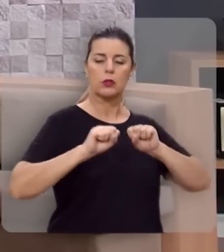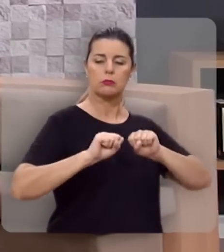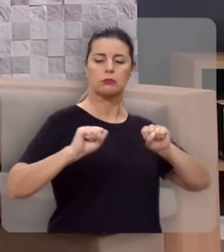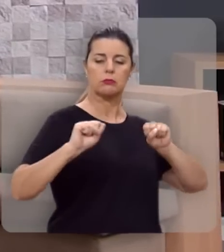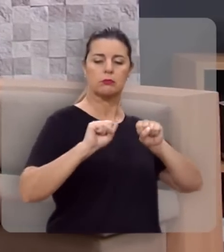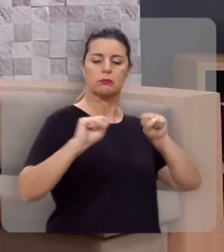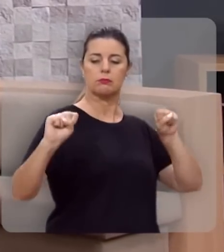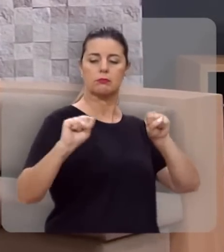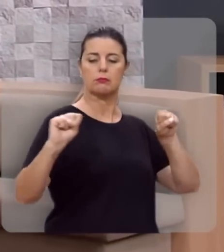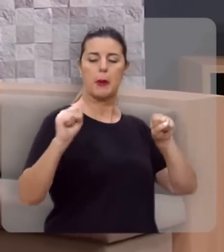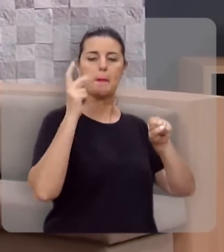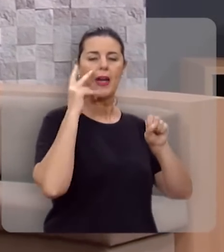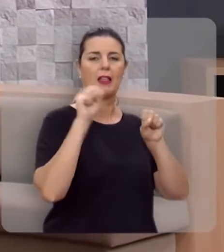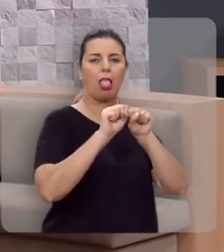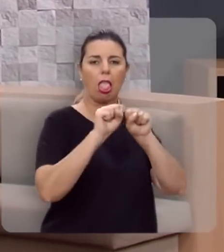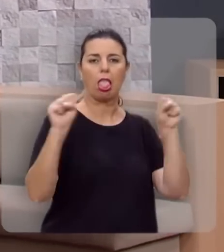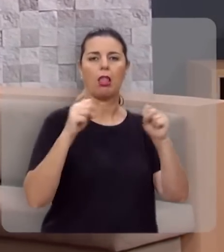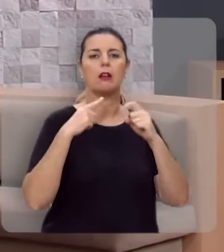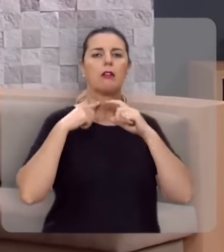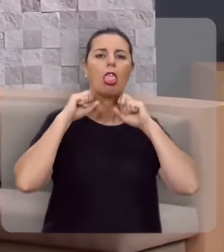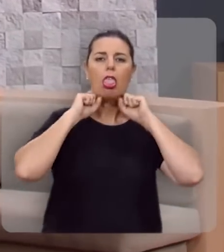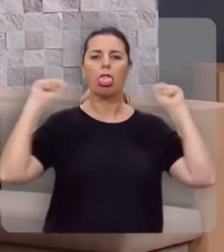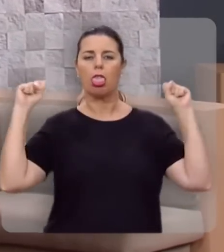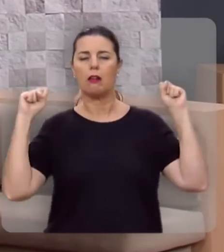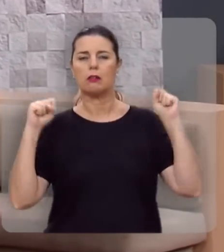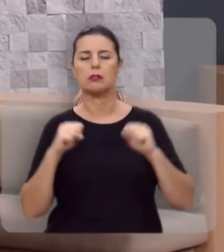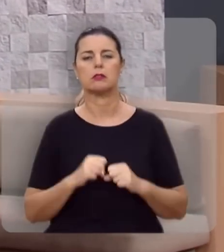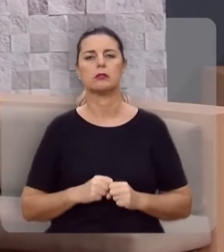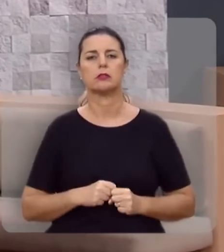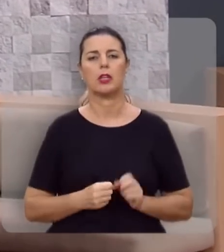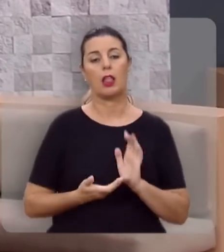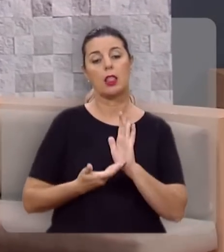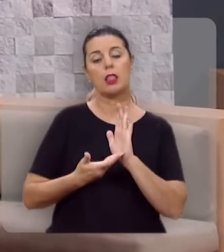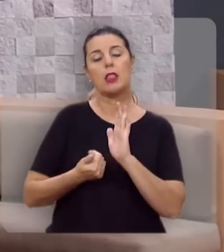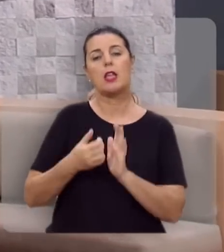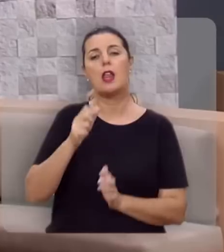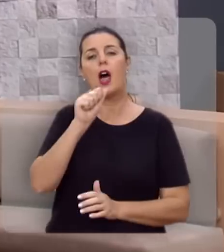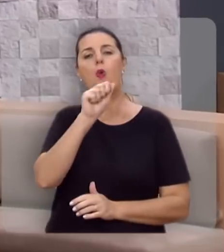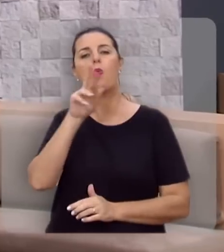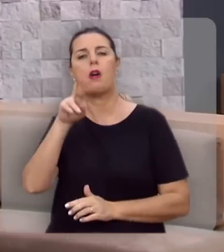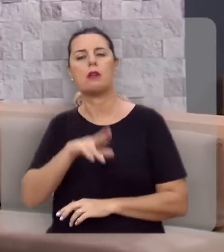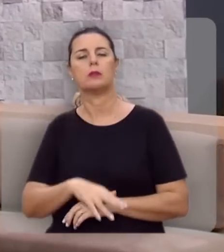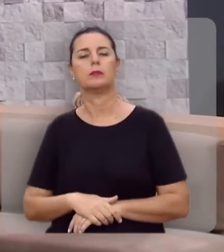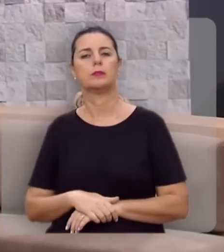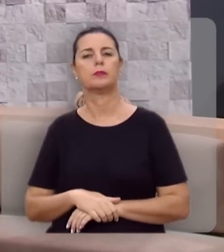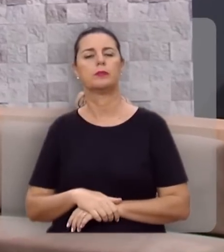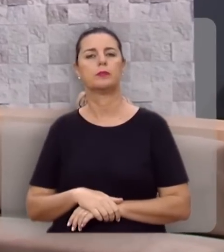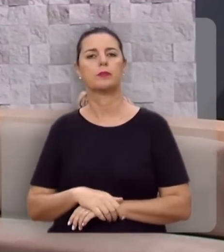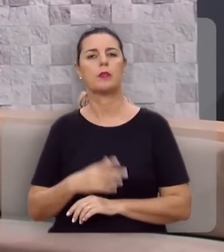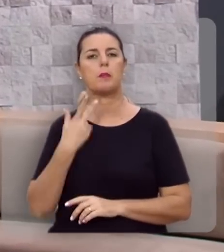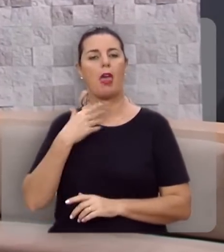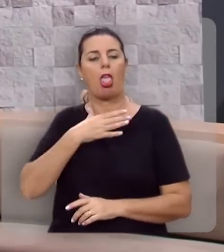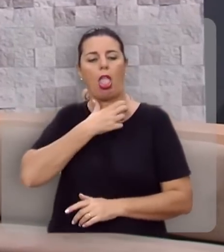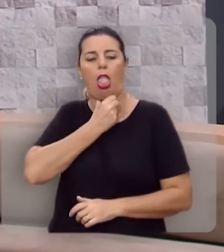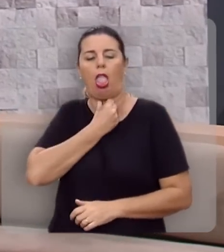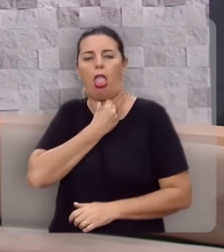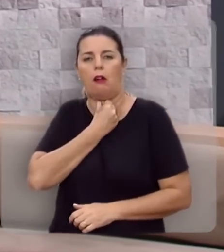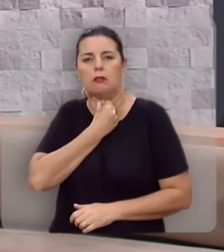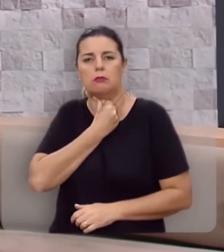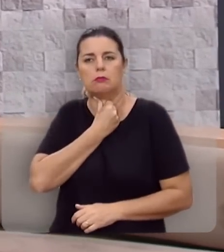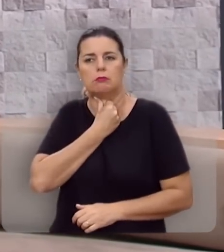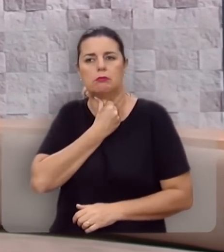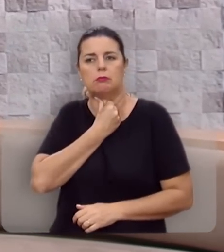oposta, para estrangular. É tirar o oxigênio. É